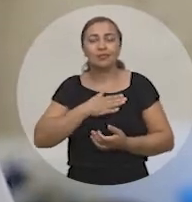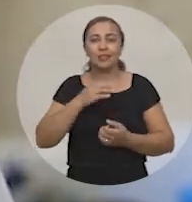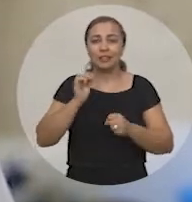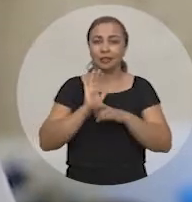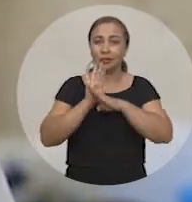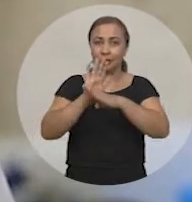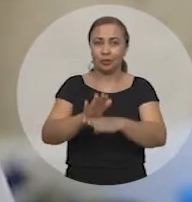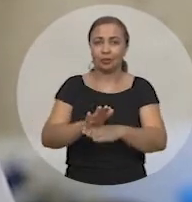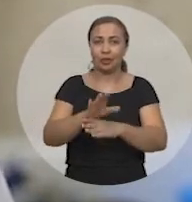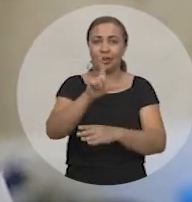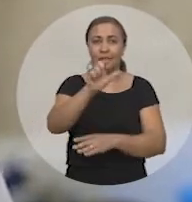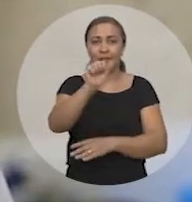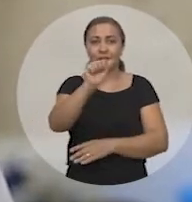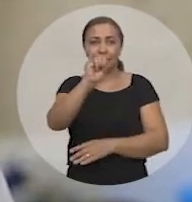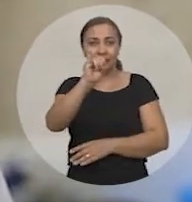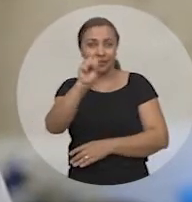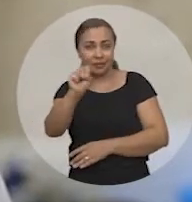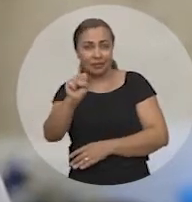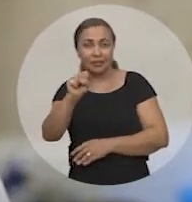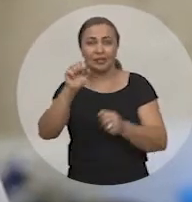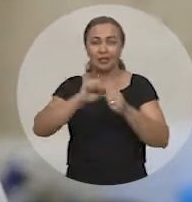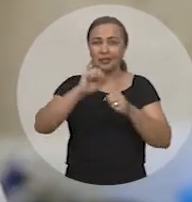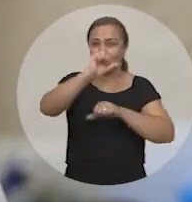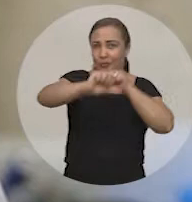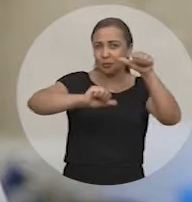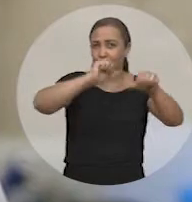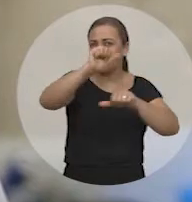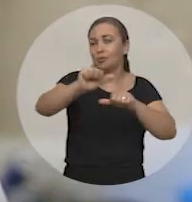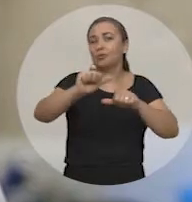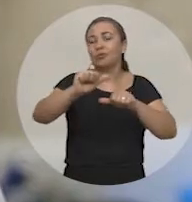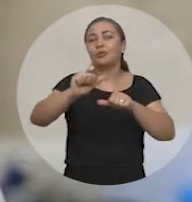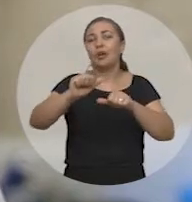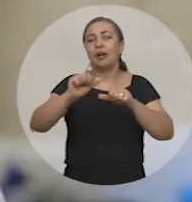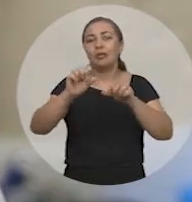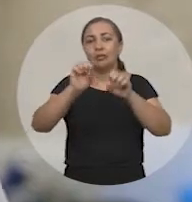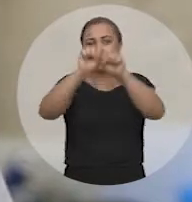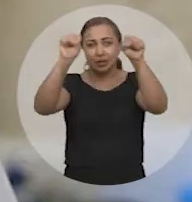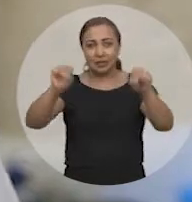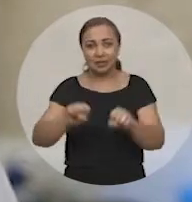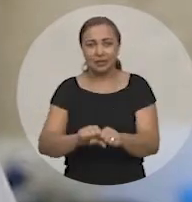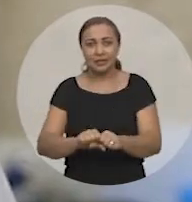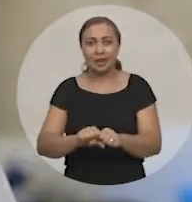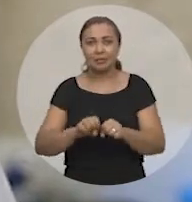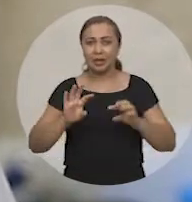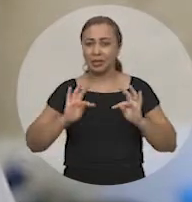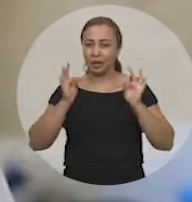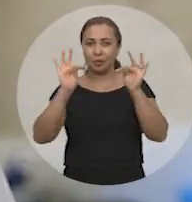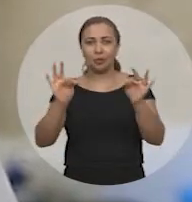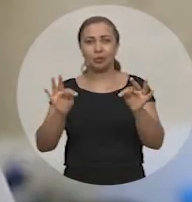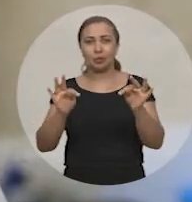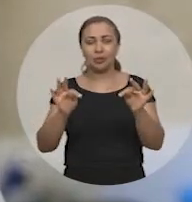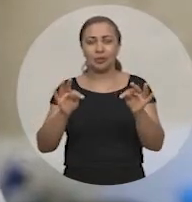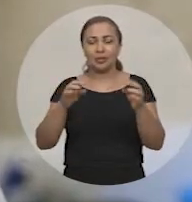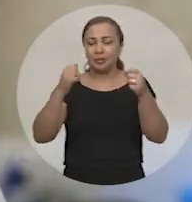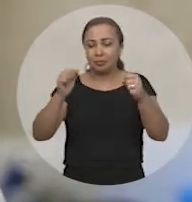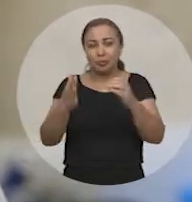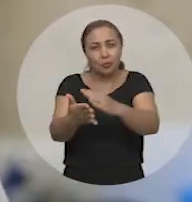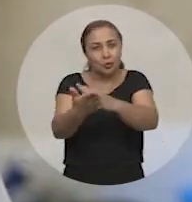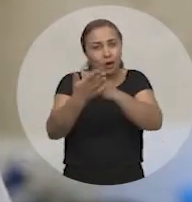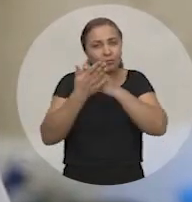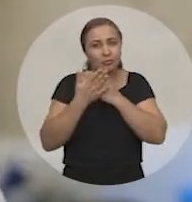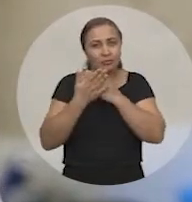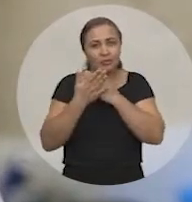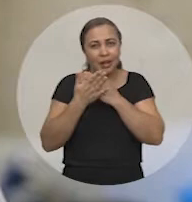poder contar com o apoio do Laís, né, em desenvolver o sistema de regulação com a nossa cara,